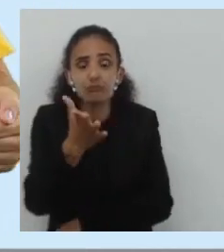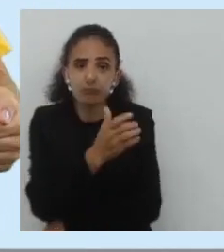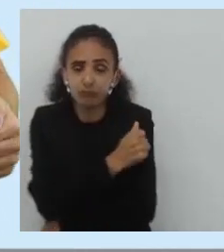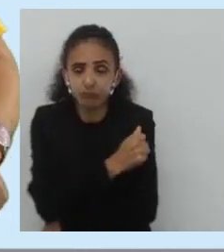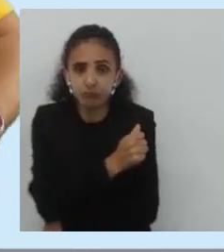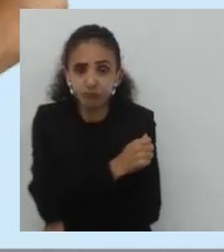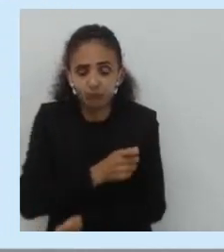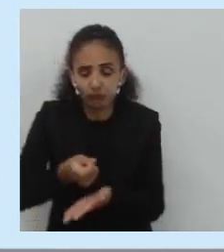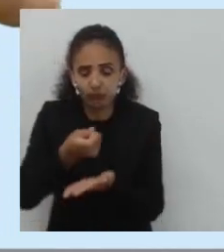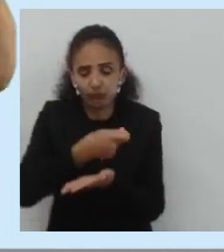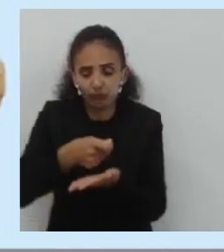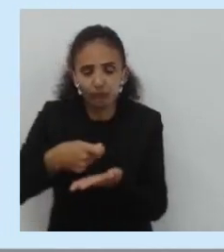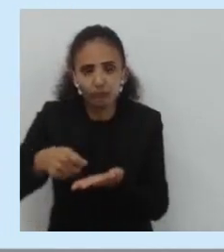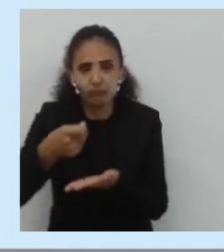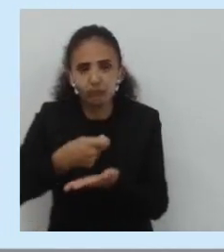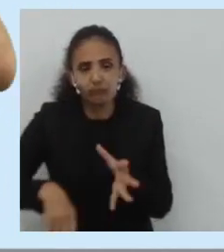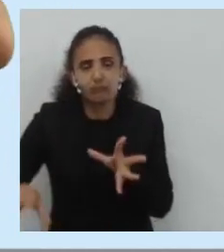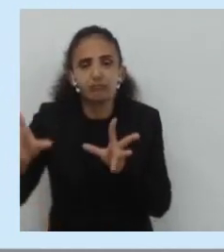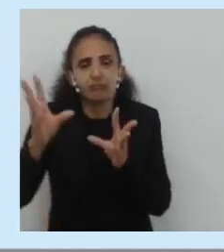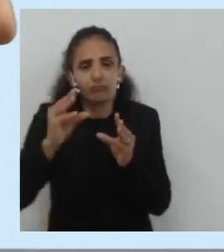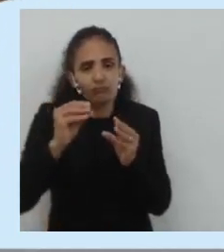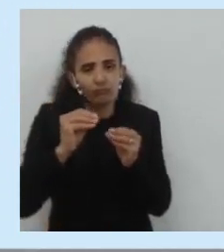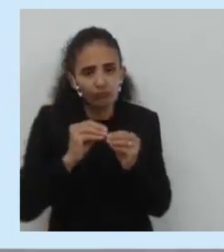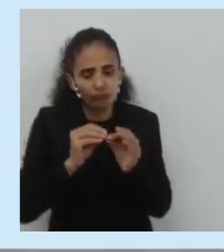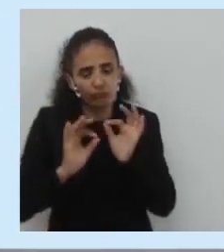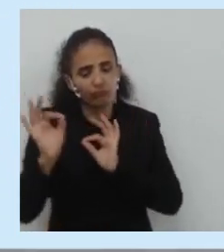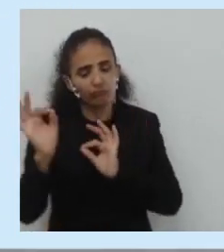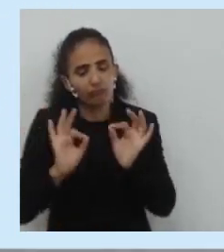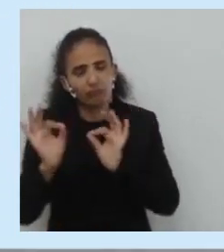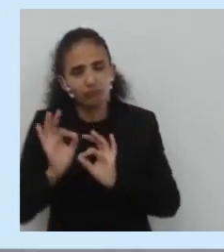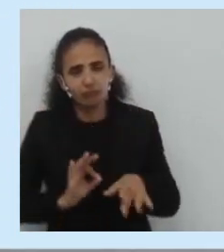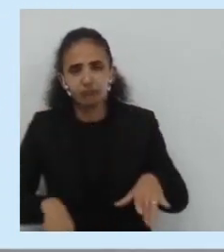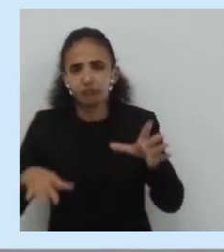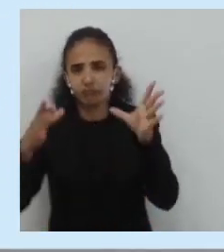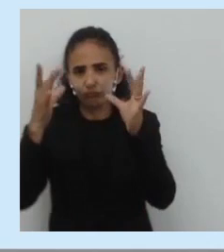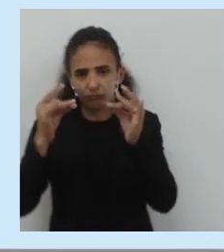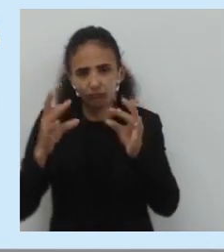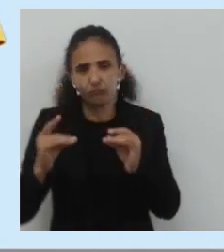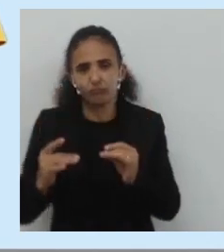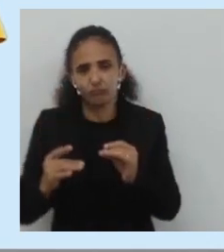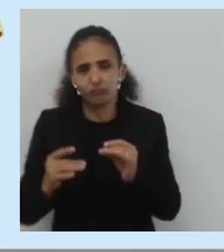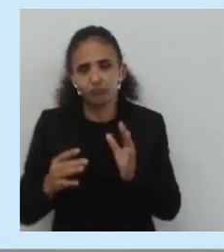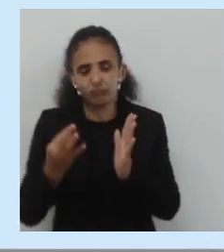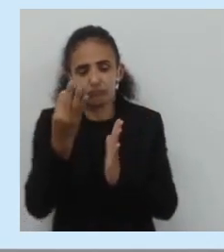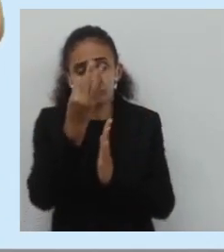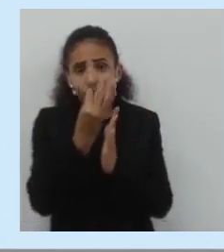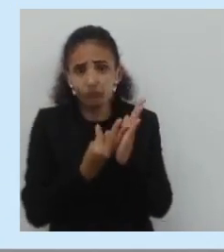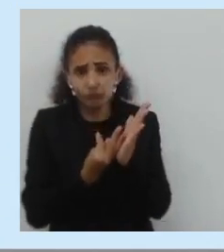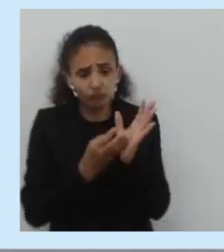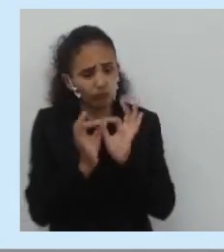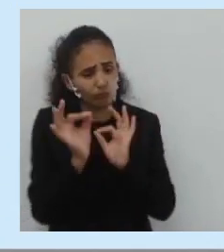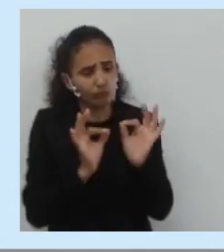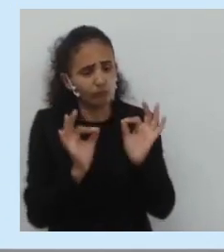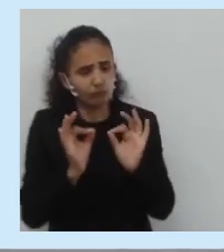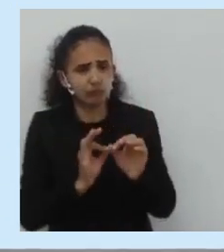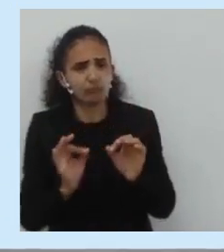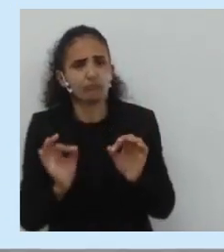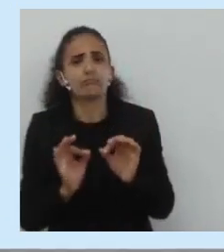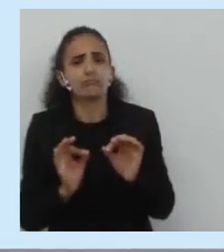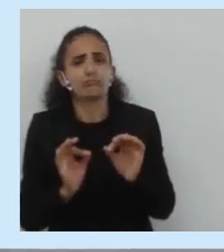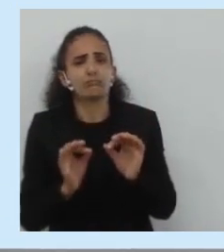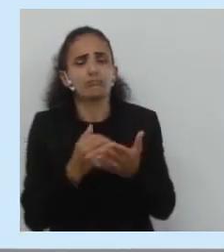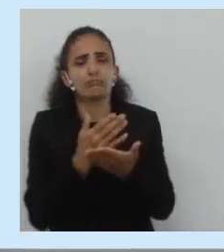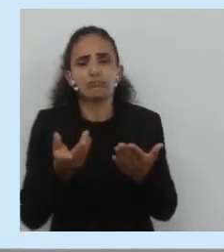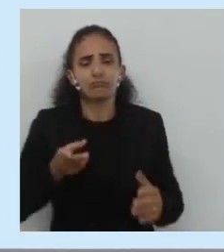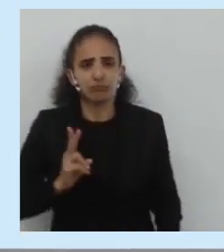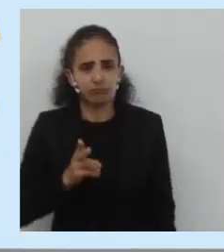de notas, o resumo e depois vá recompor o texto, recompor o que você entendeu daquele